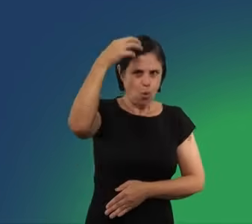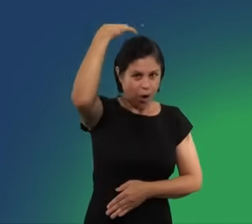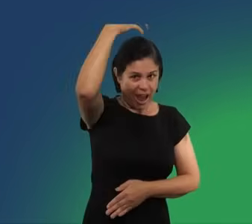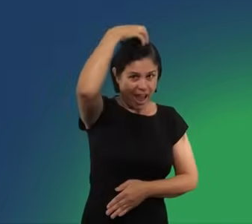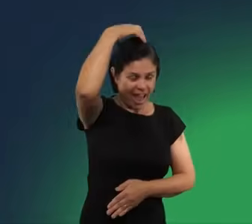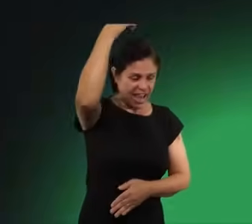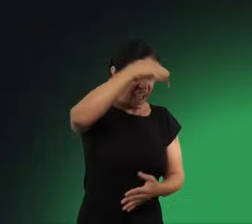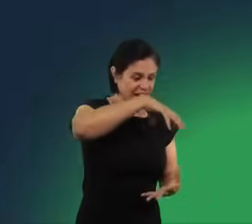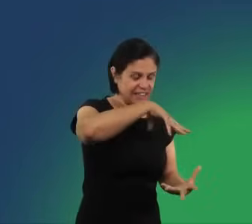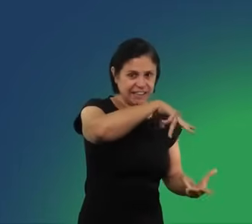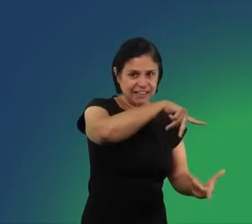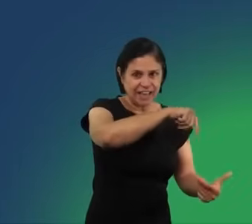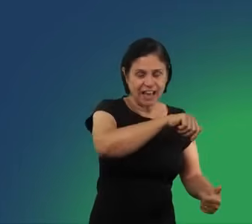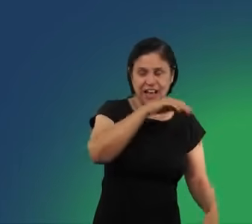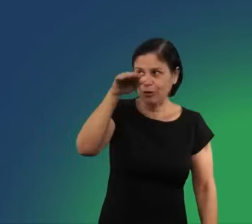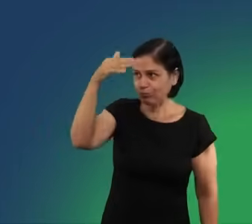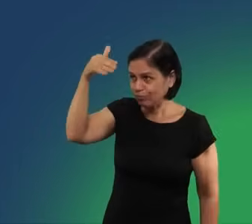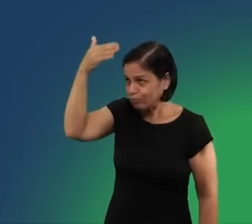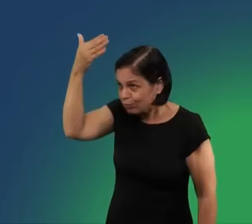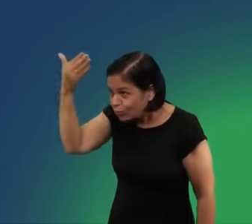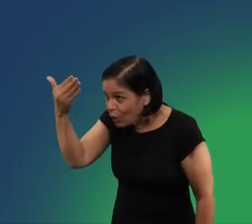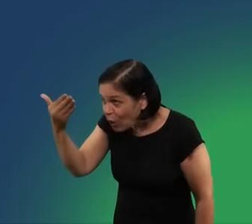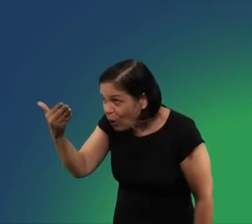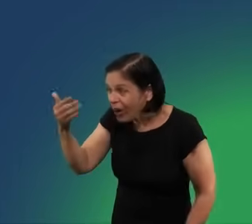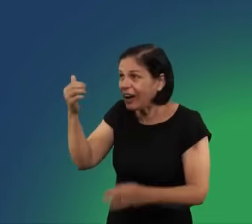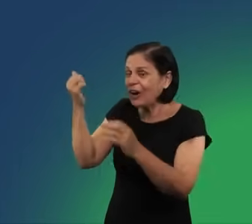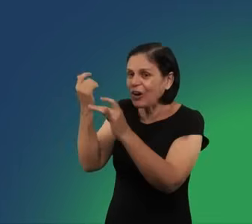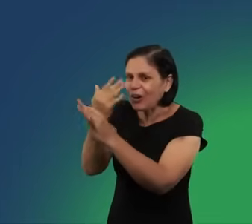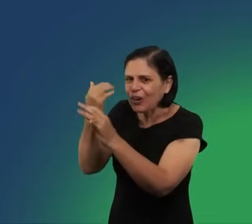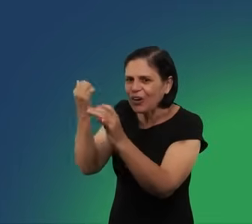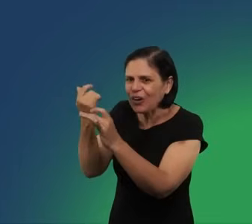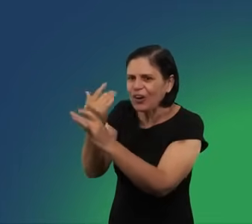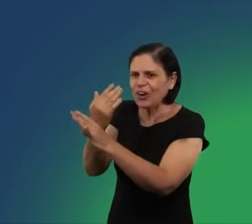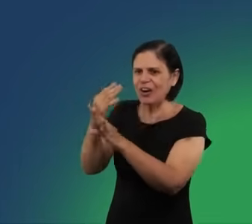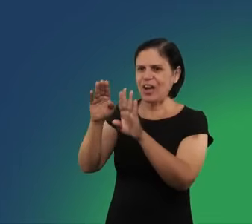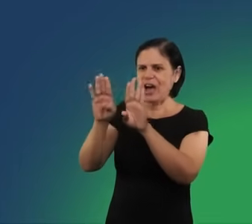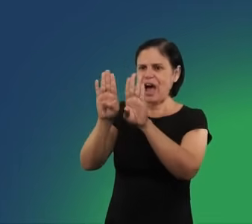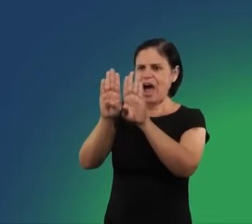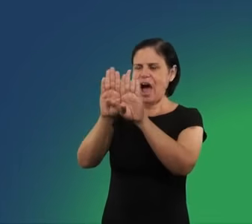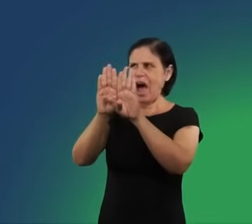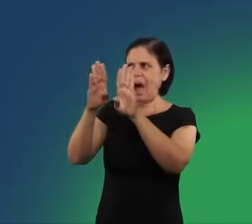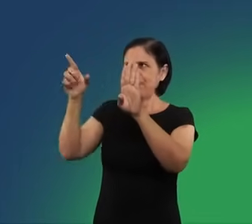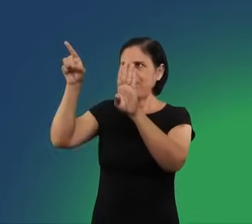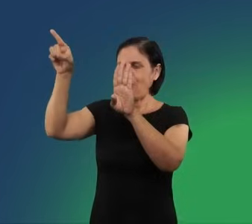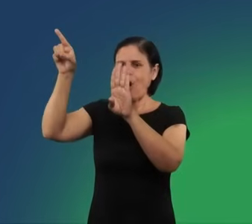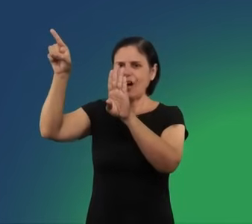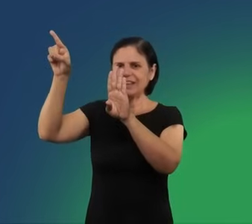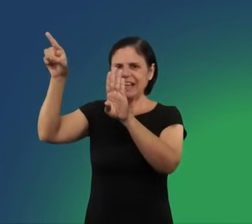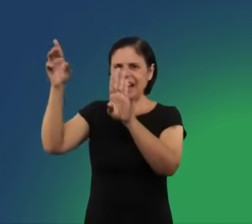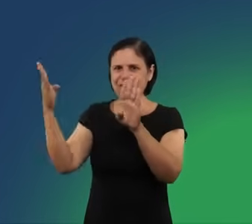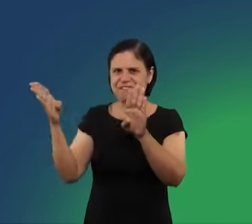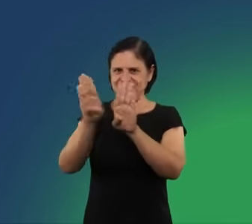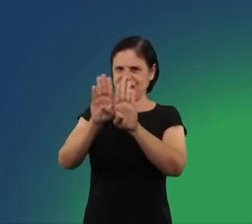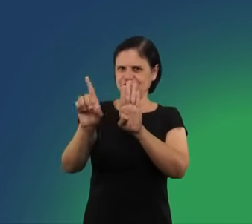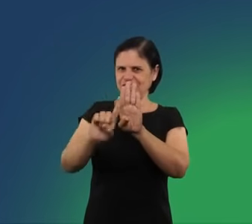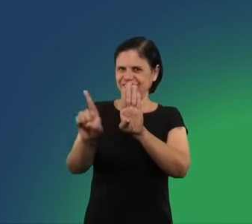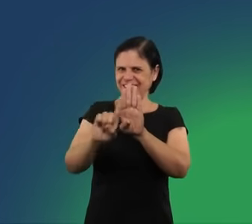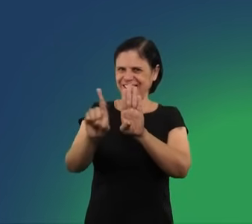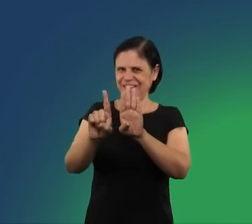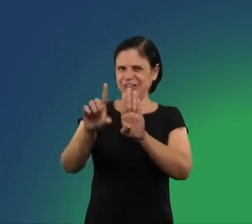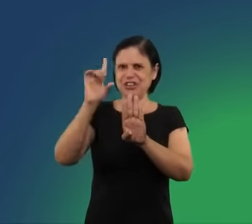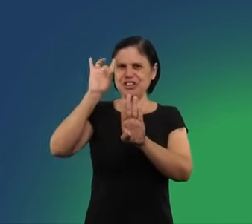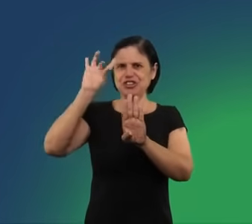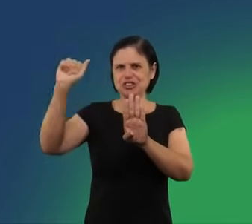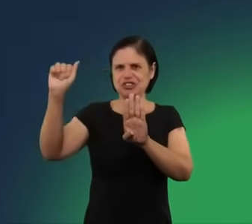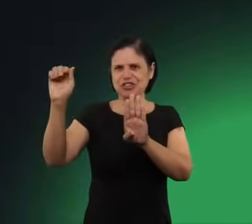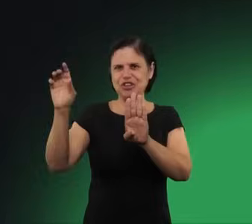e honra. Suas portas não se fecharão de dia, porque ali não